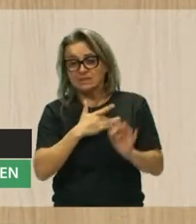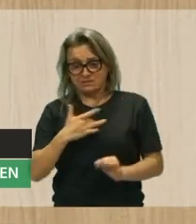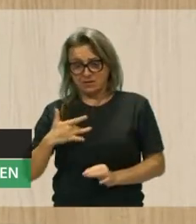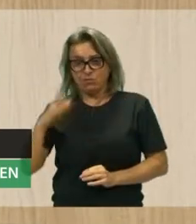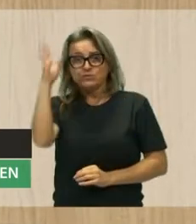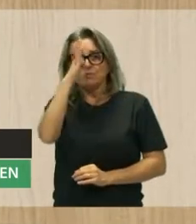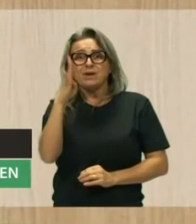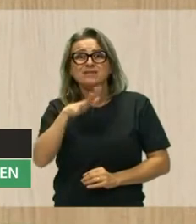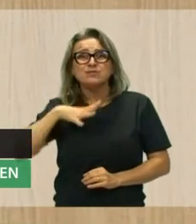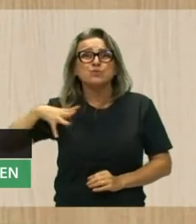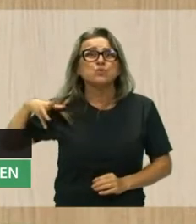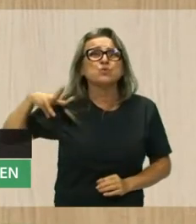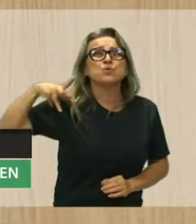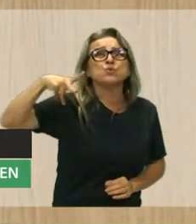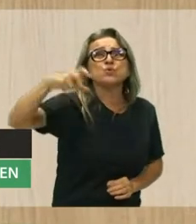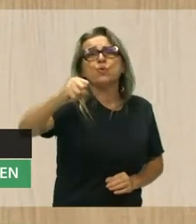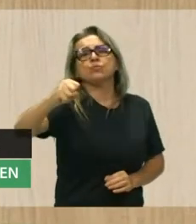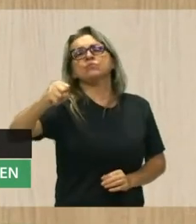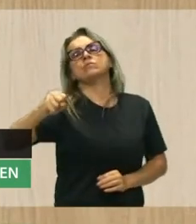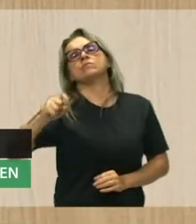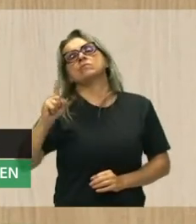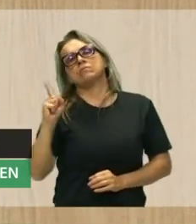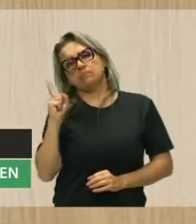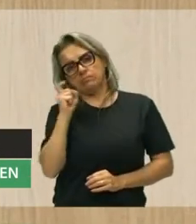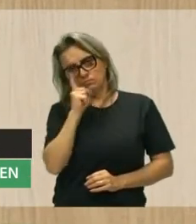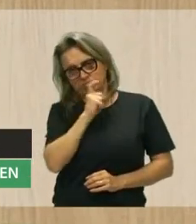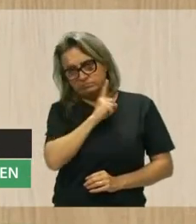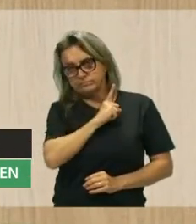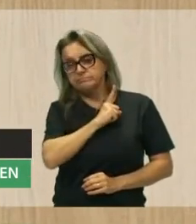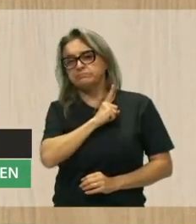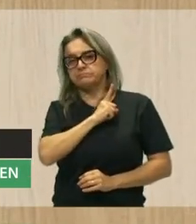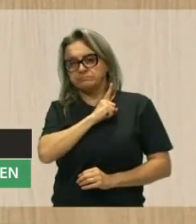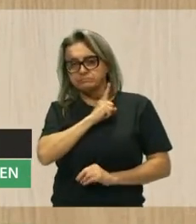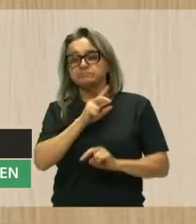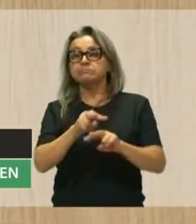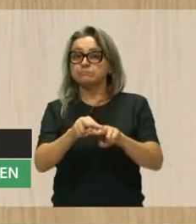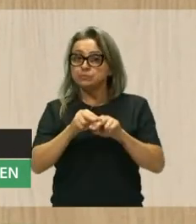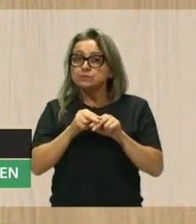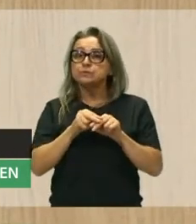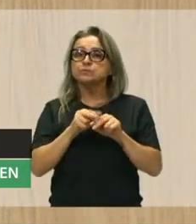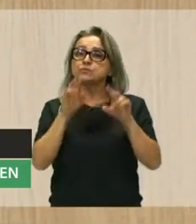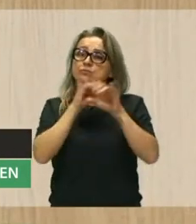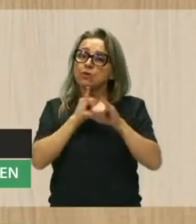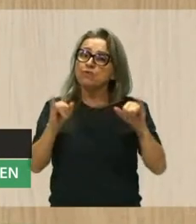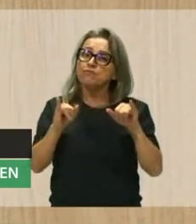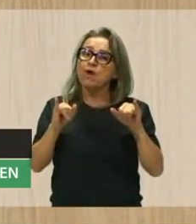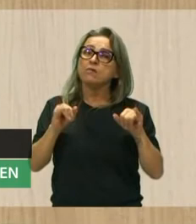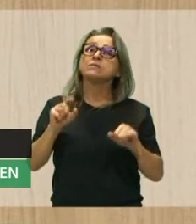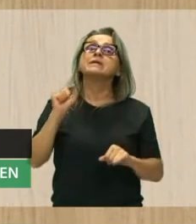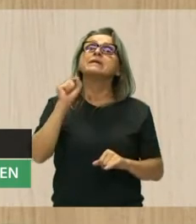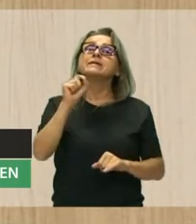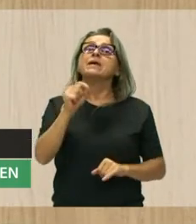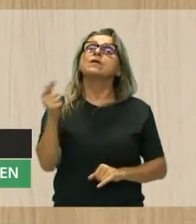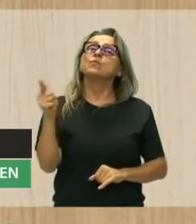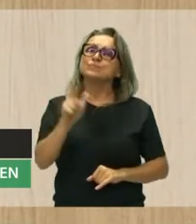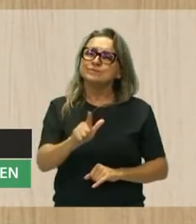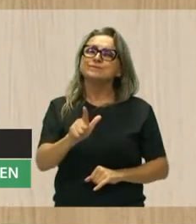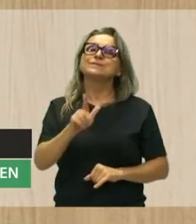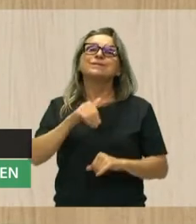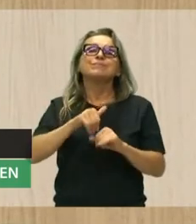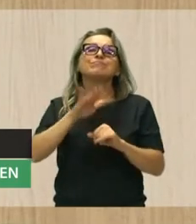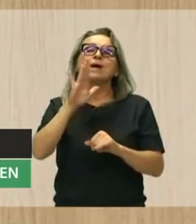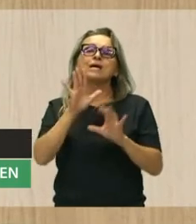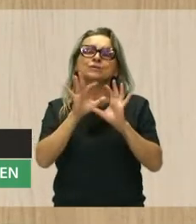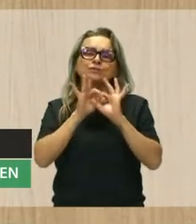por isso que eu digo, quem mais tiver união, quem mais tiver forças, vai conseguir resolver o problema mais